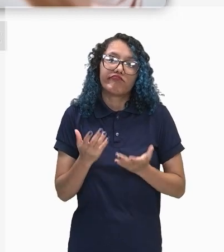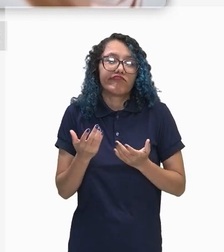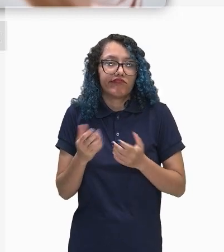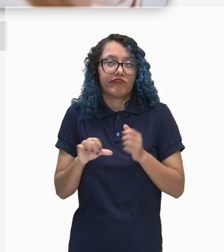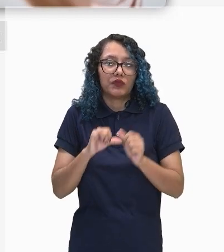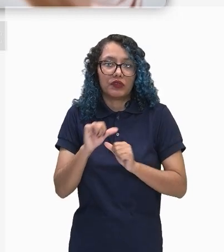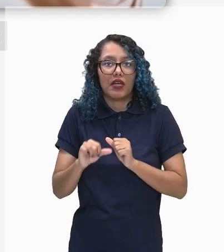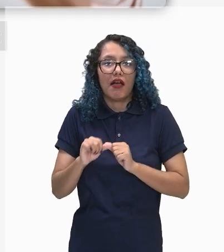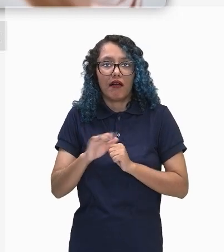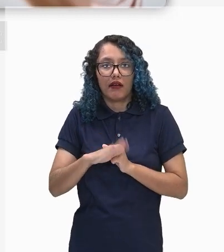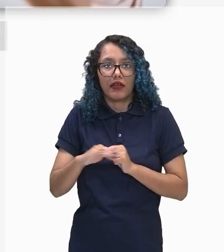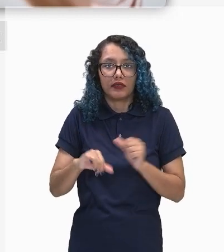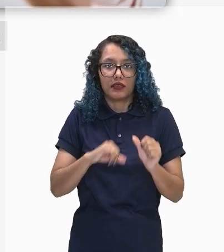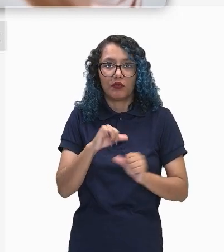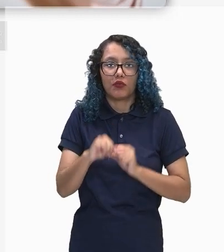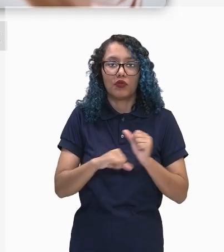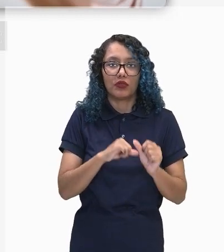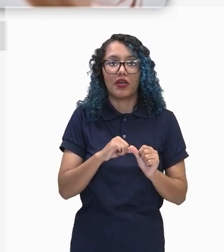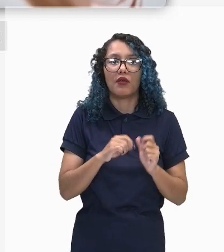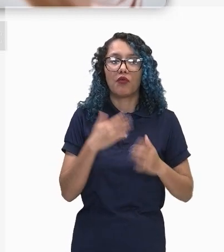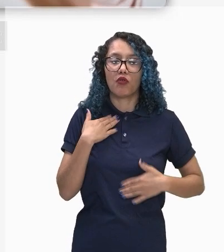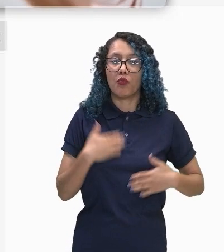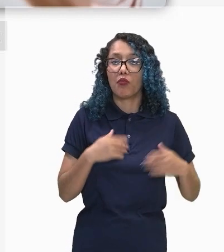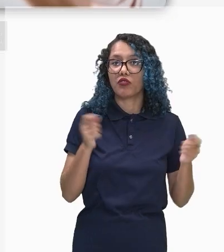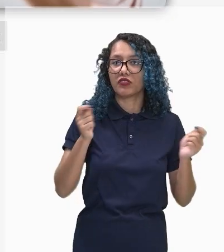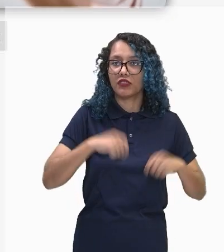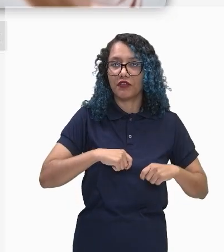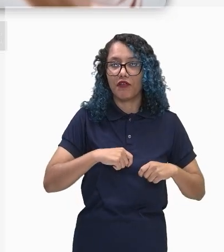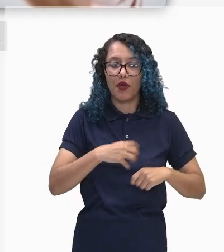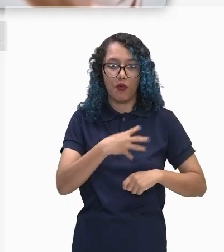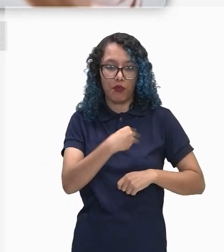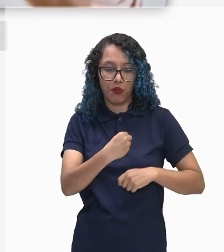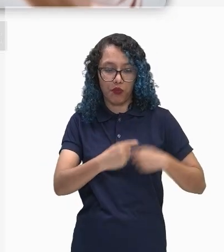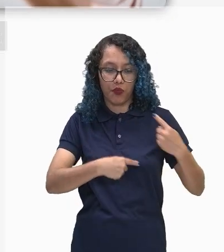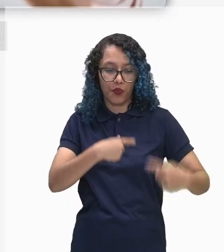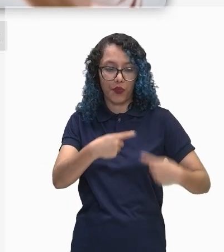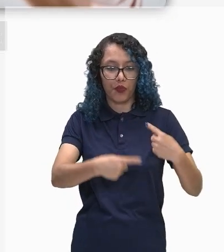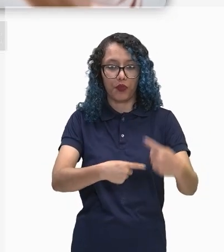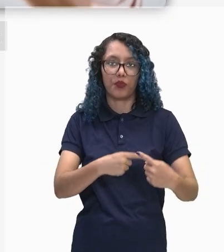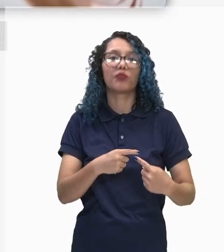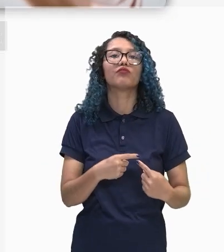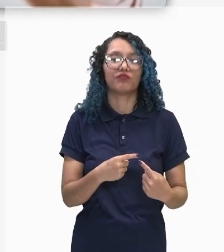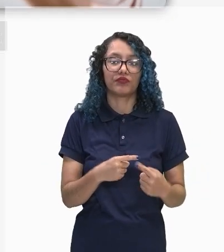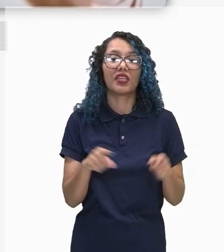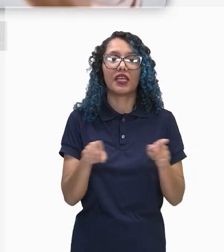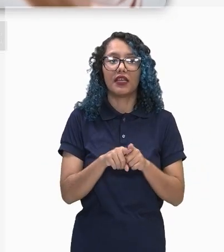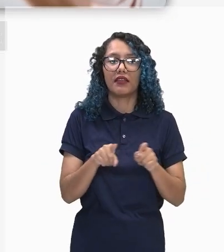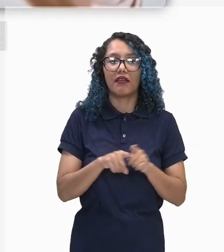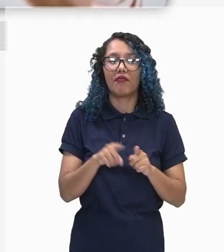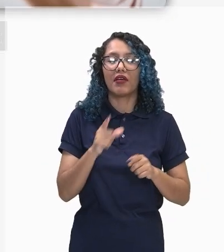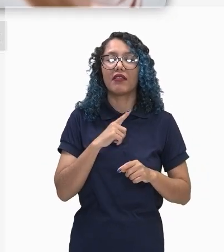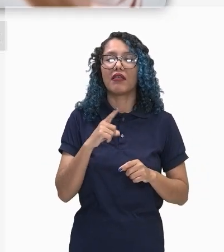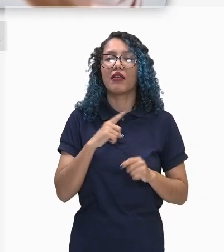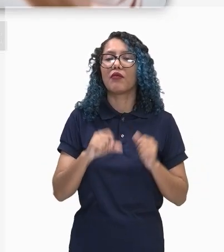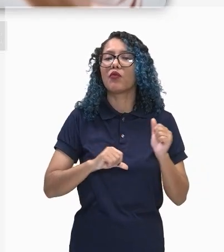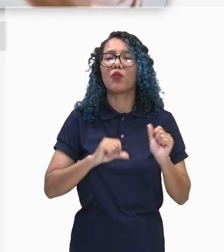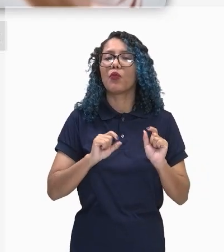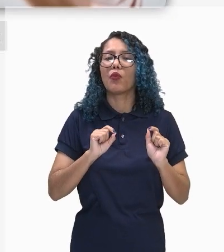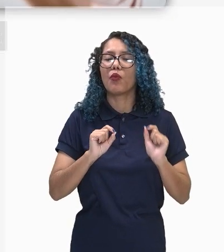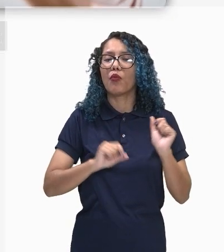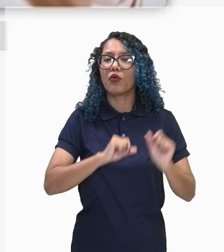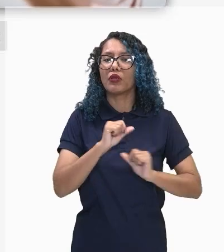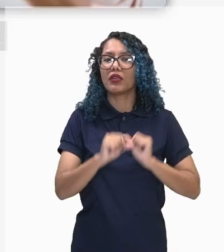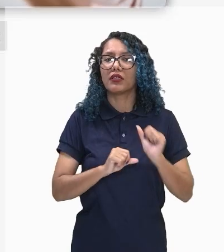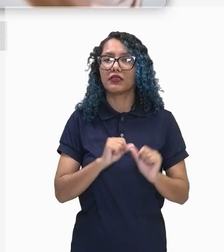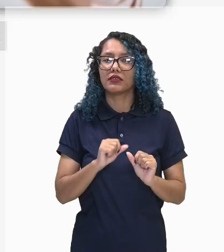seja capaz de reproduzir, né? E também é onde acontece aí a modificação, né, para